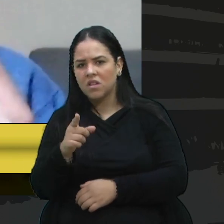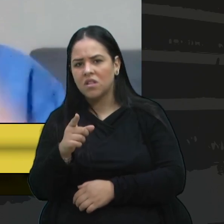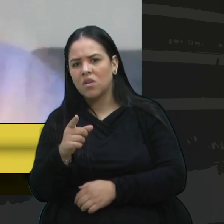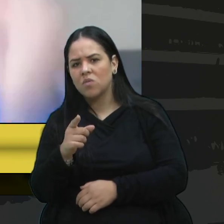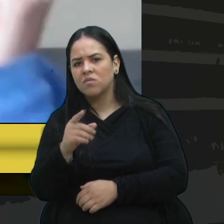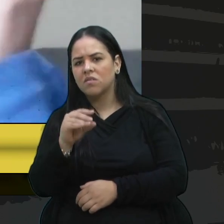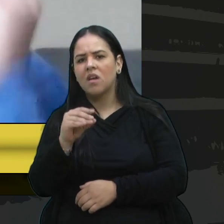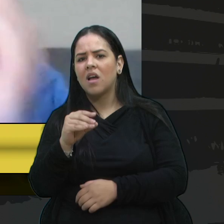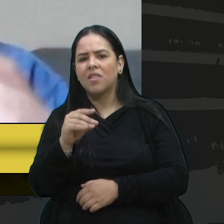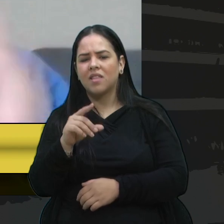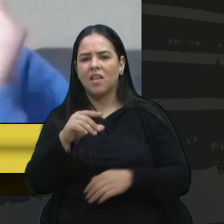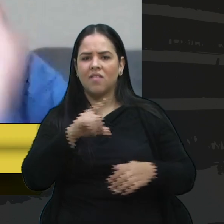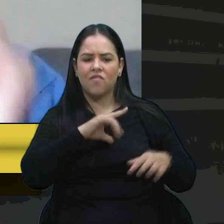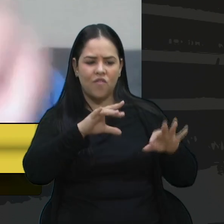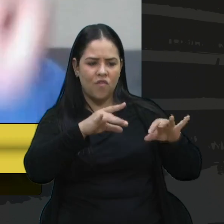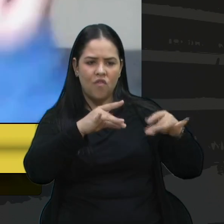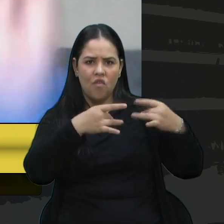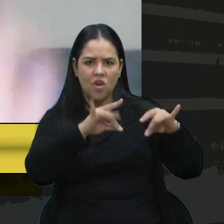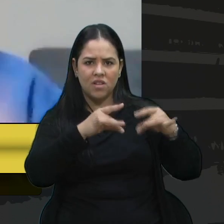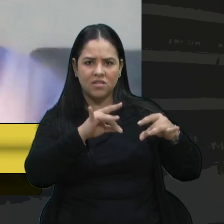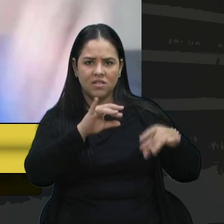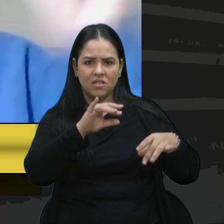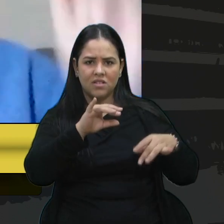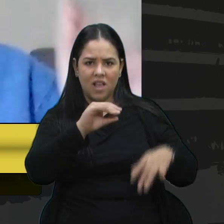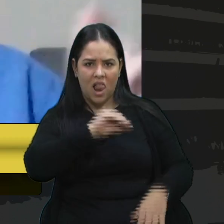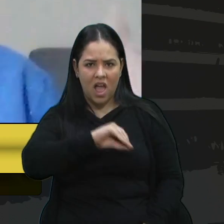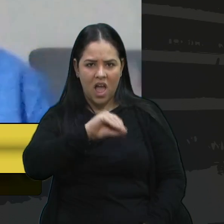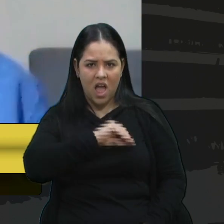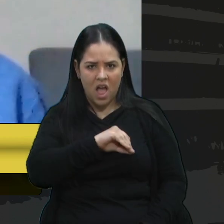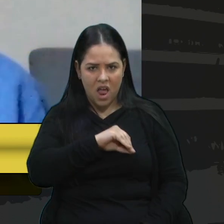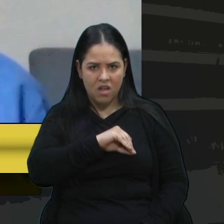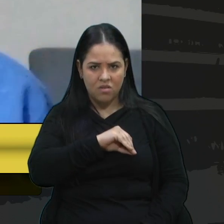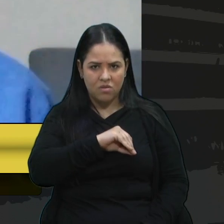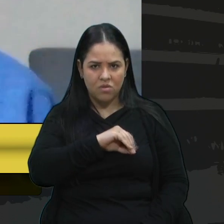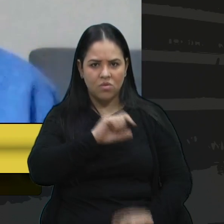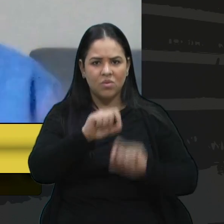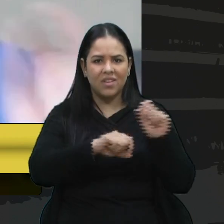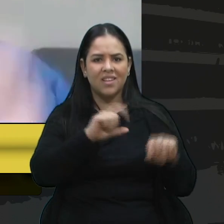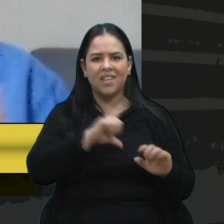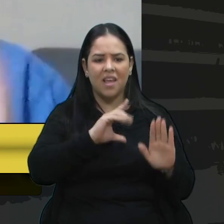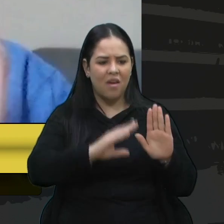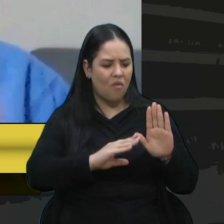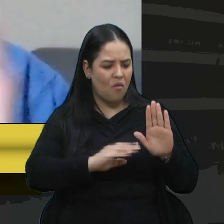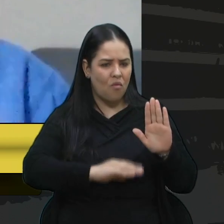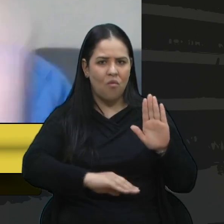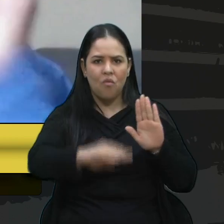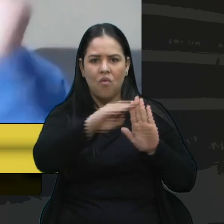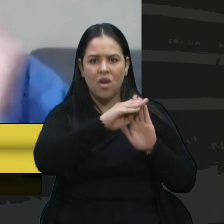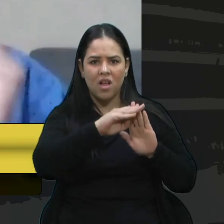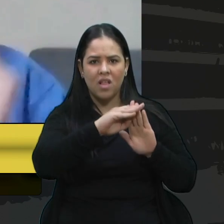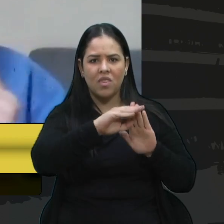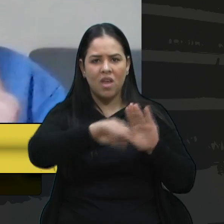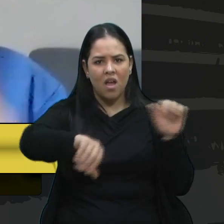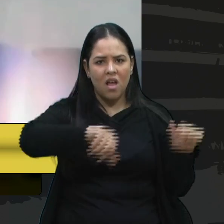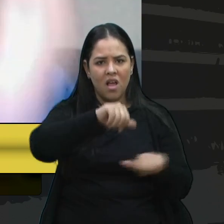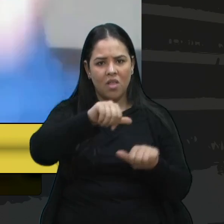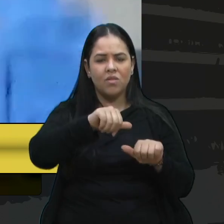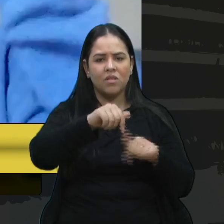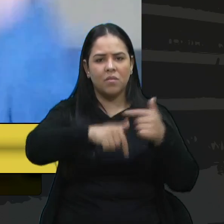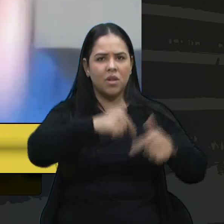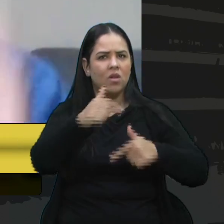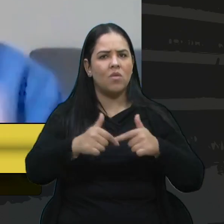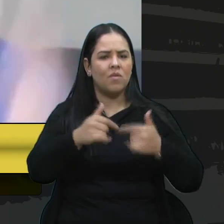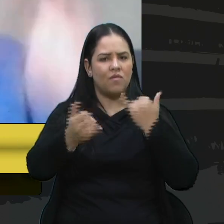salarial que teve aumento de salário real após a reforma trabalhista. Eu quero que alguém me traga um dado que apresente